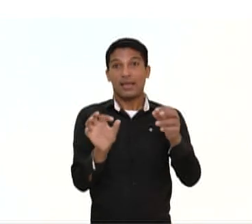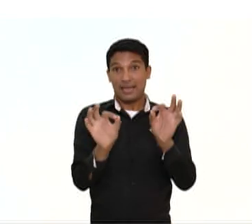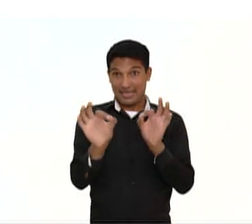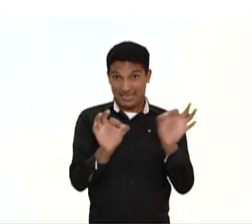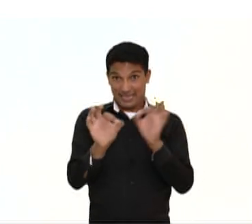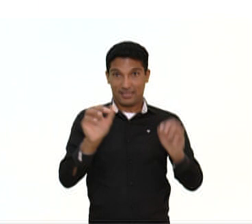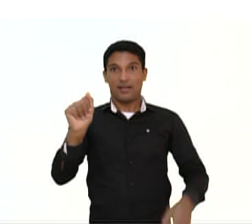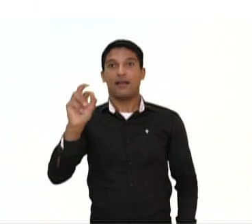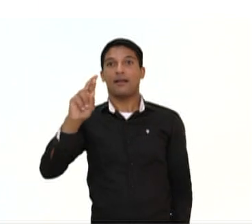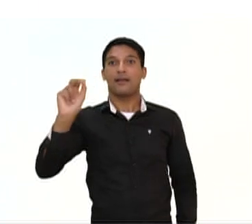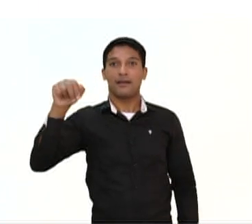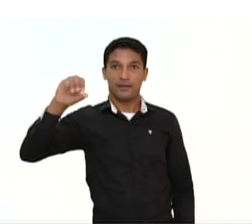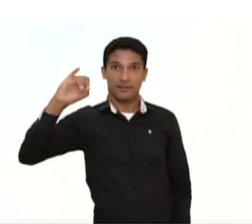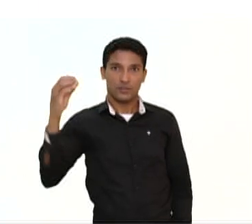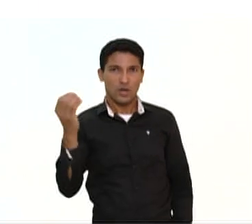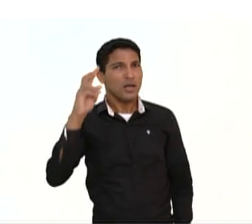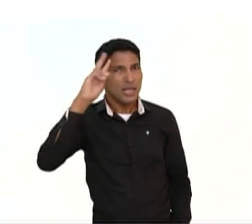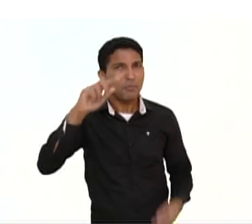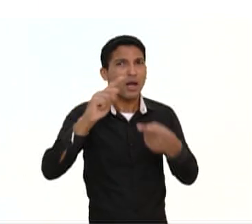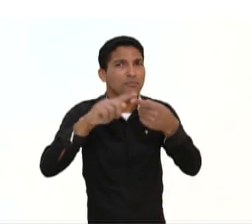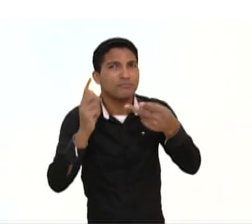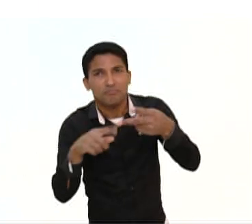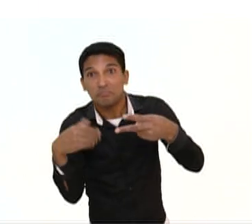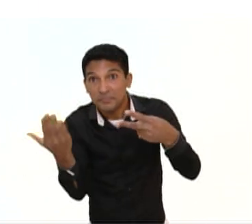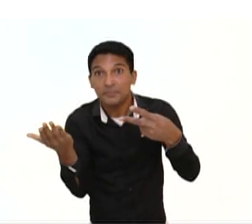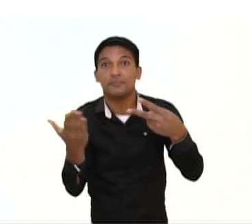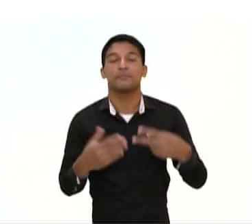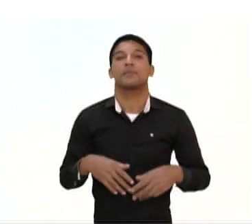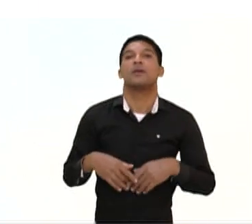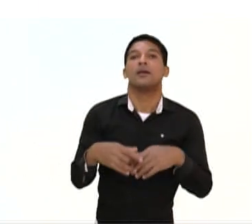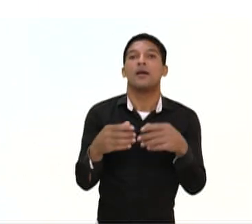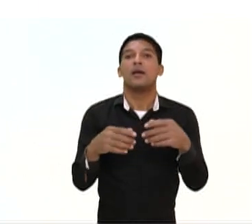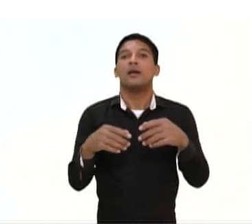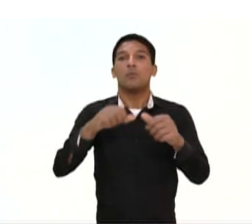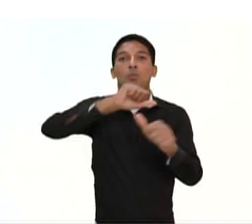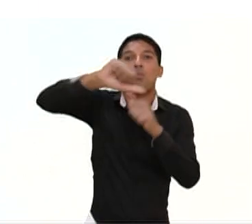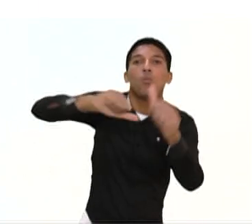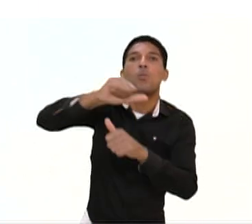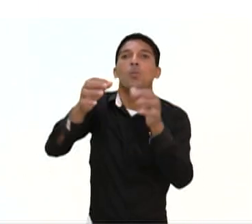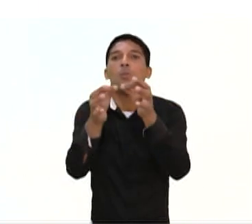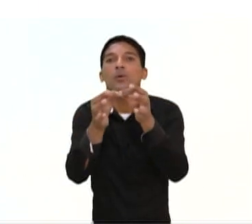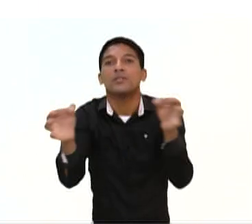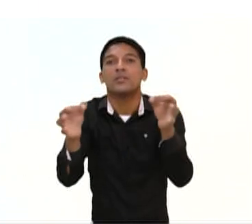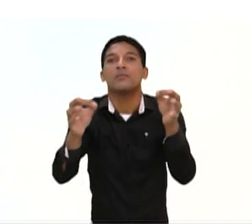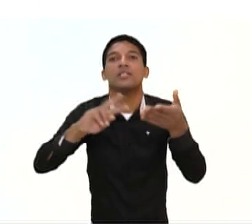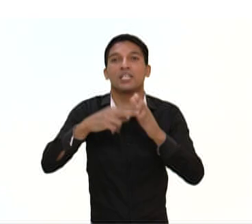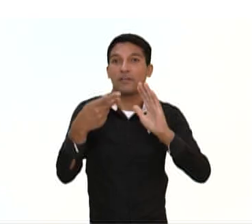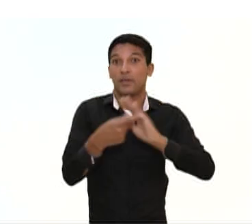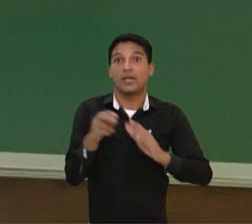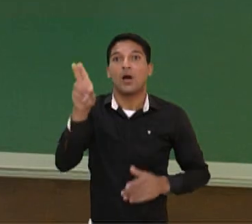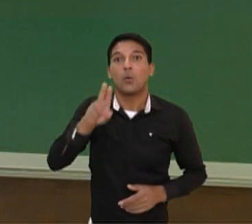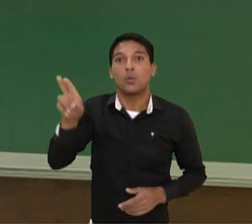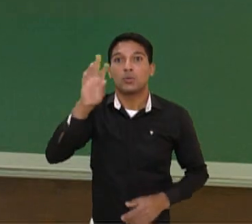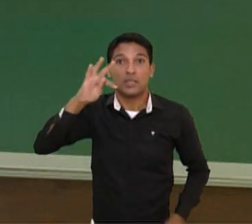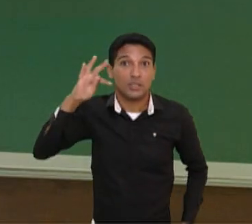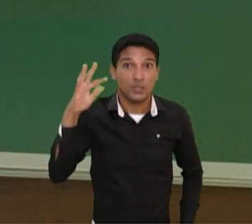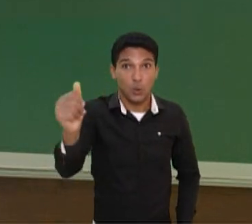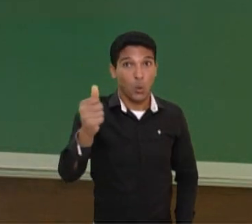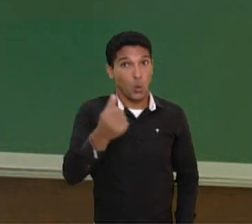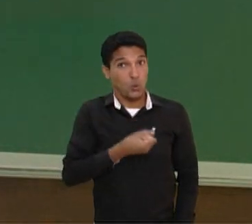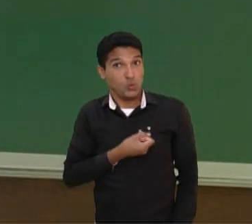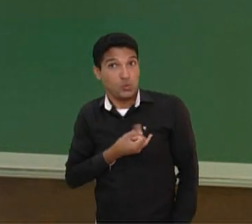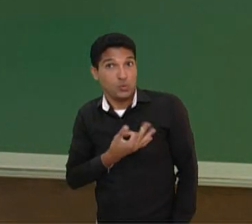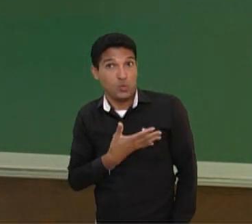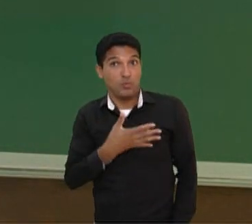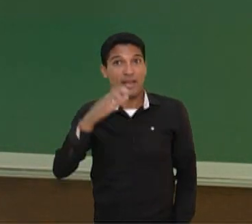lembrar o que era cada uma dessas coisas. Permutação simples é aquele que nós usamos todos os elementos para fazer as